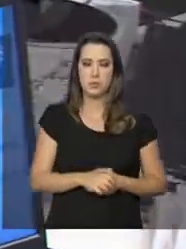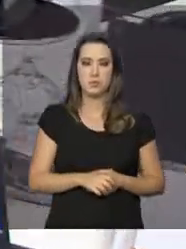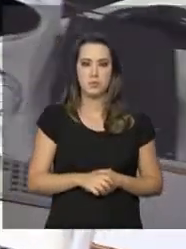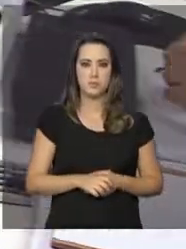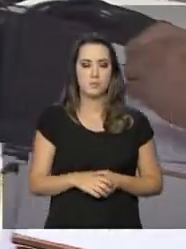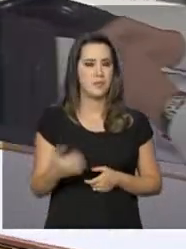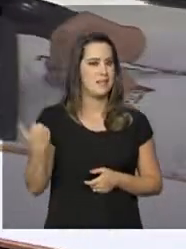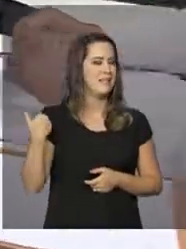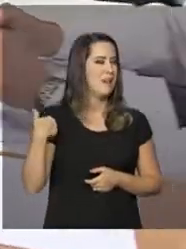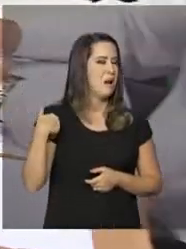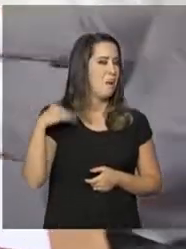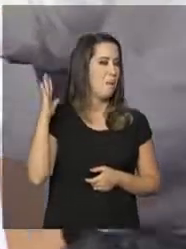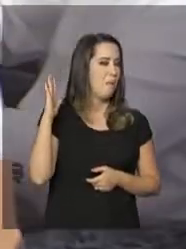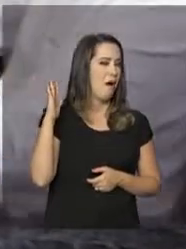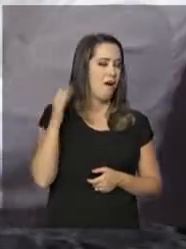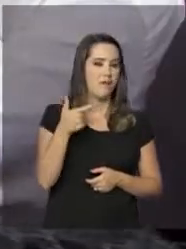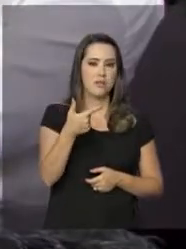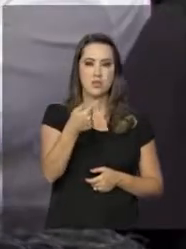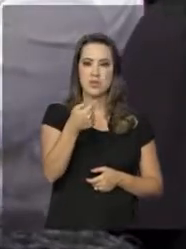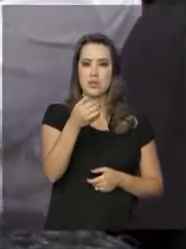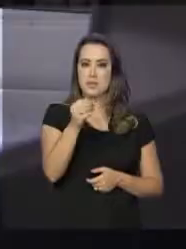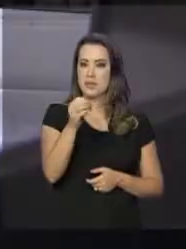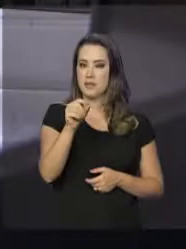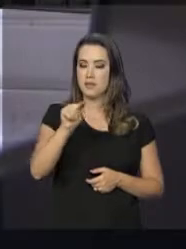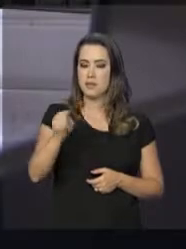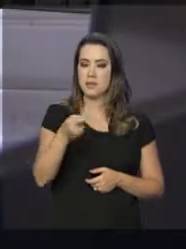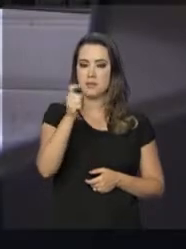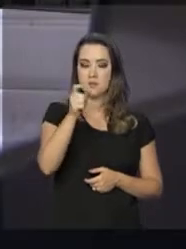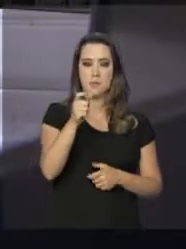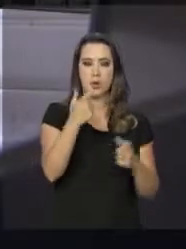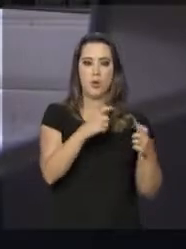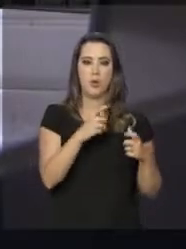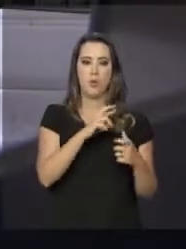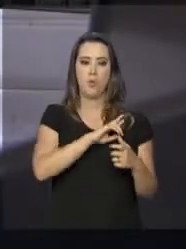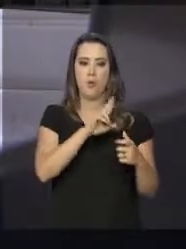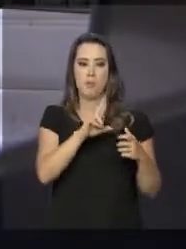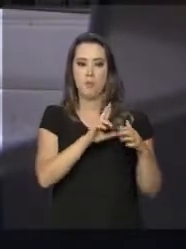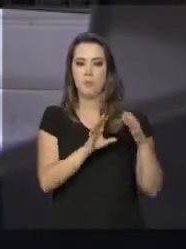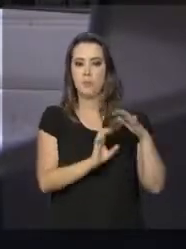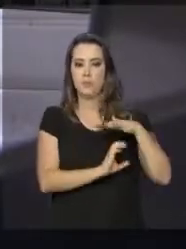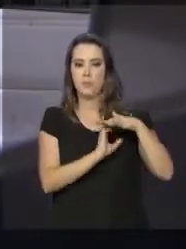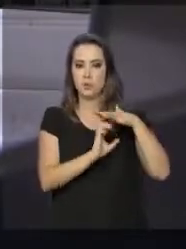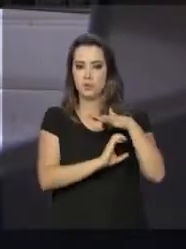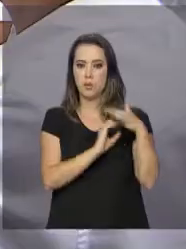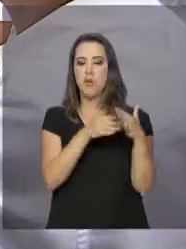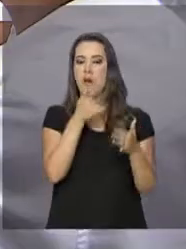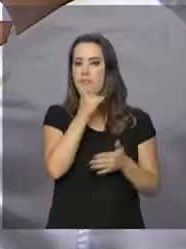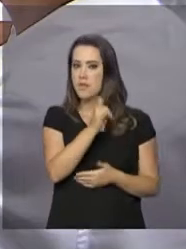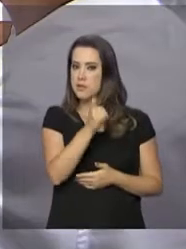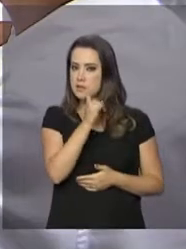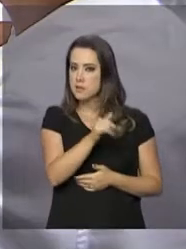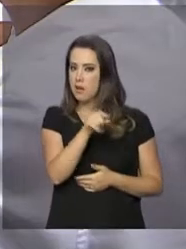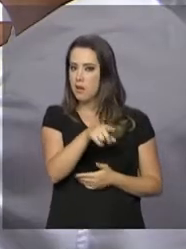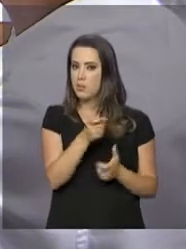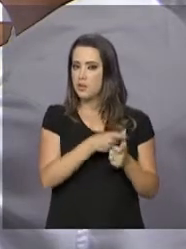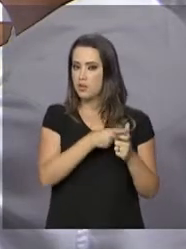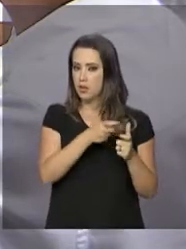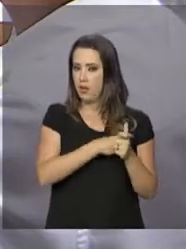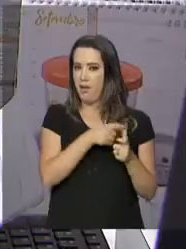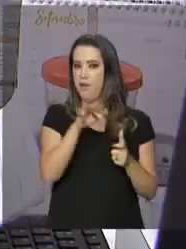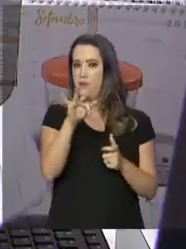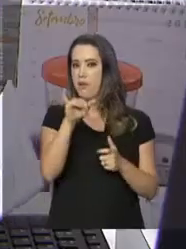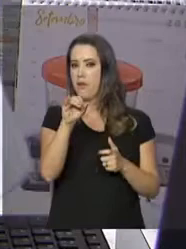mais de 700 mil responsáveis por micro e pequenas empresas foram notificados por estarem devendo ao fisco